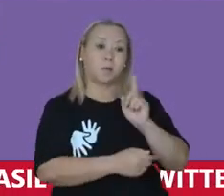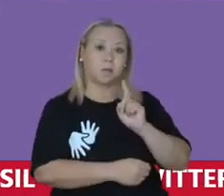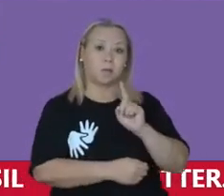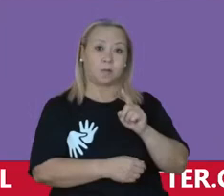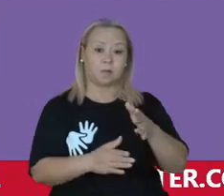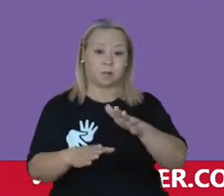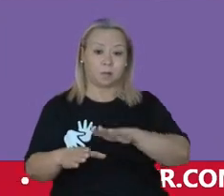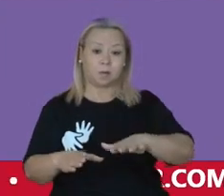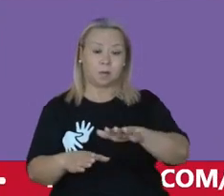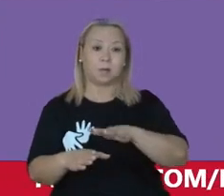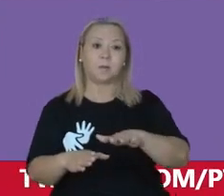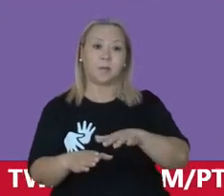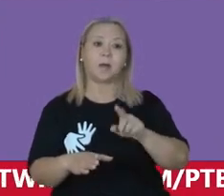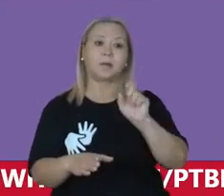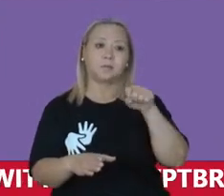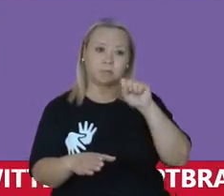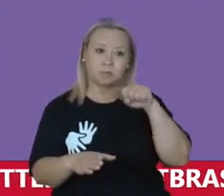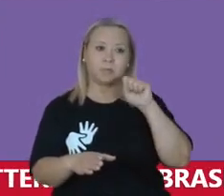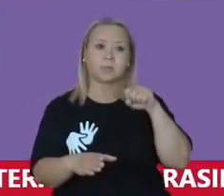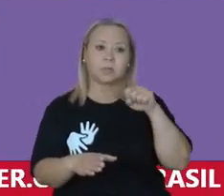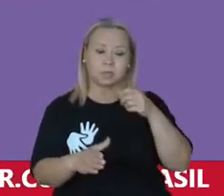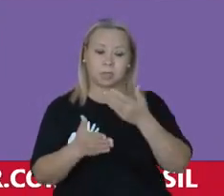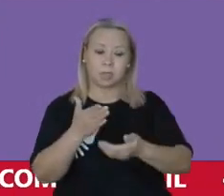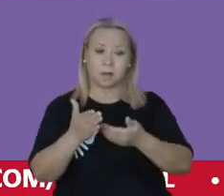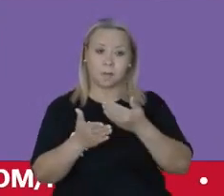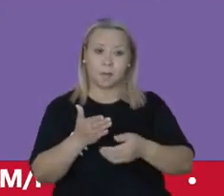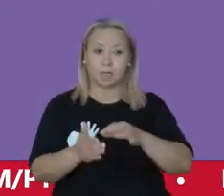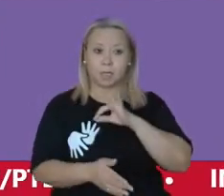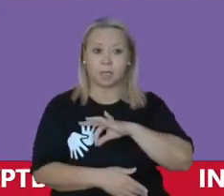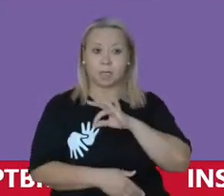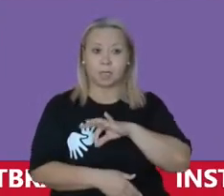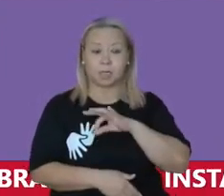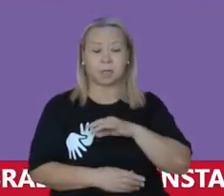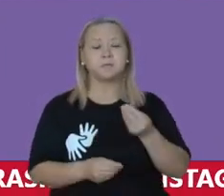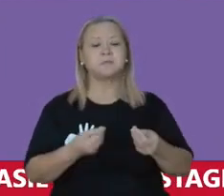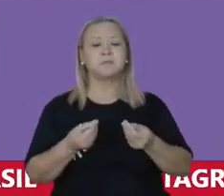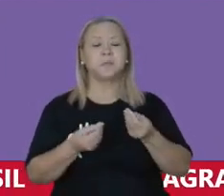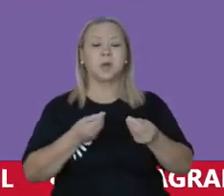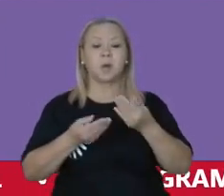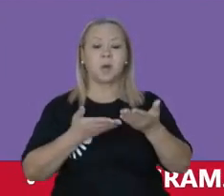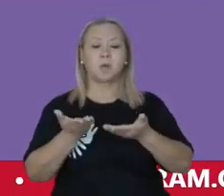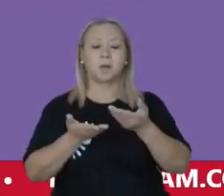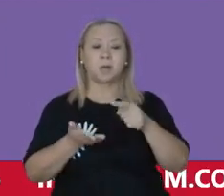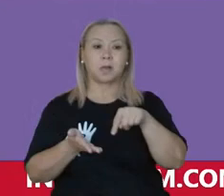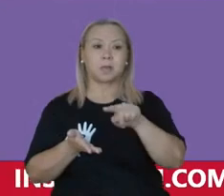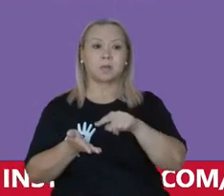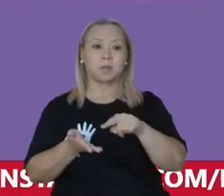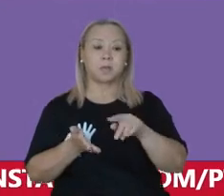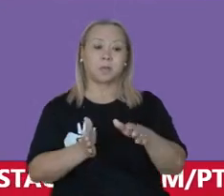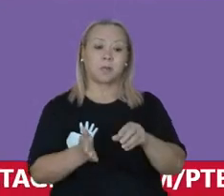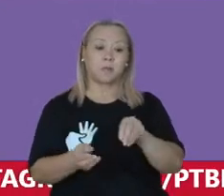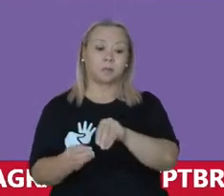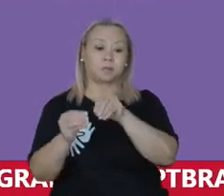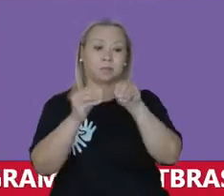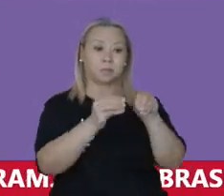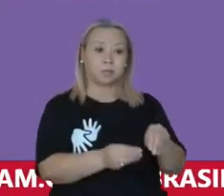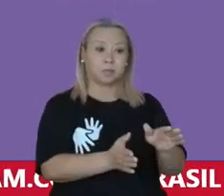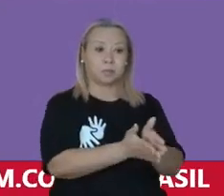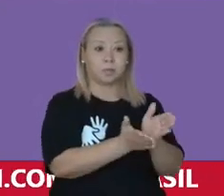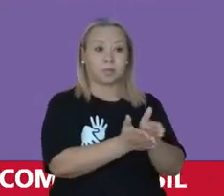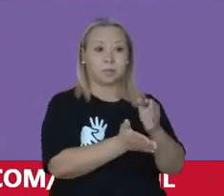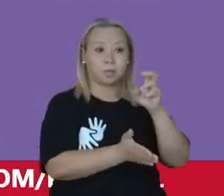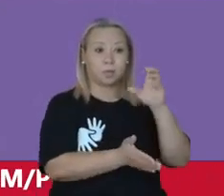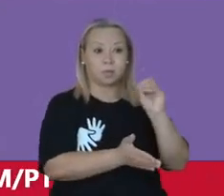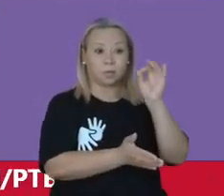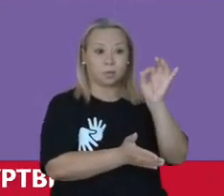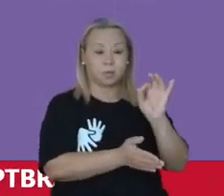está na renda média é atingido, eles estão perdendo renda, e eles vão fazer, o que vai acontecer com essas pessoas? Eles vão para o grupo da pobreza, para os 50% mais